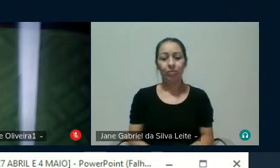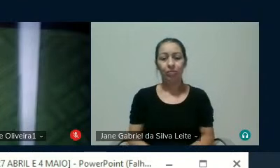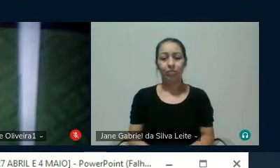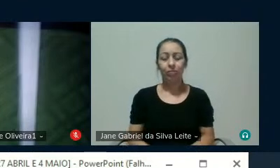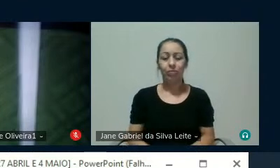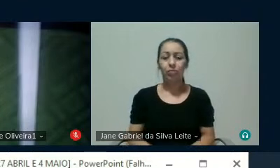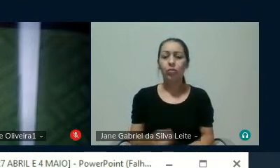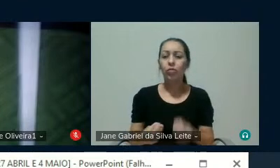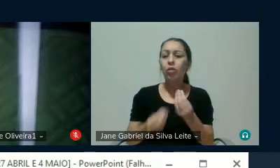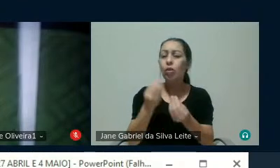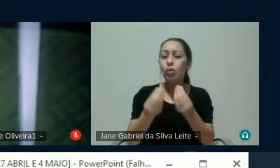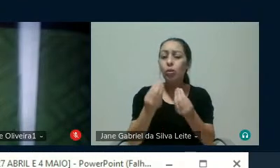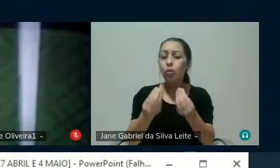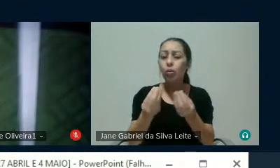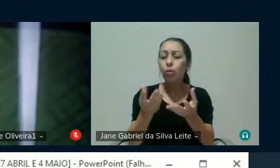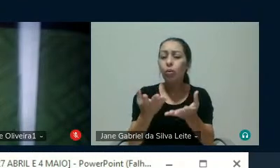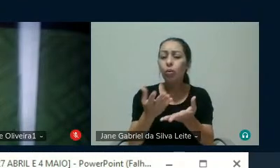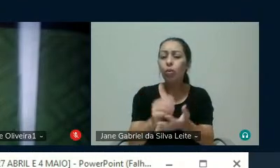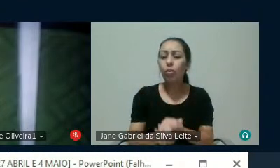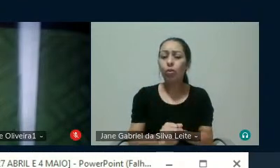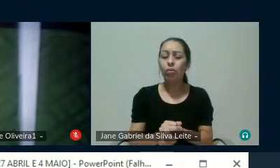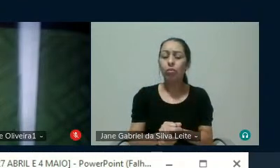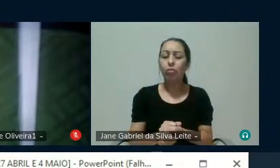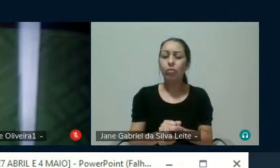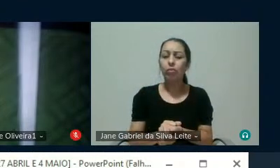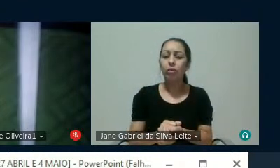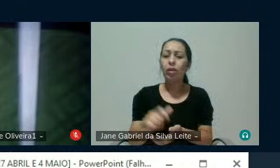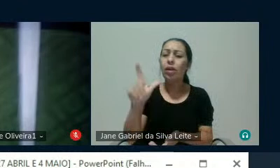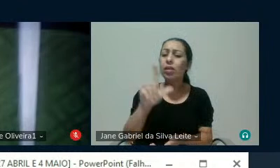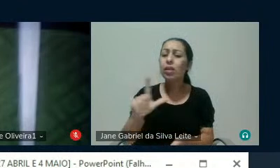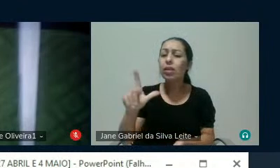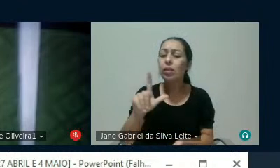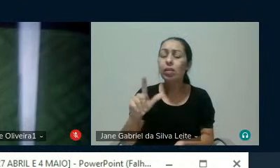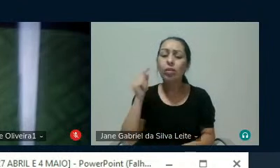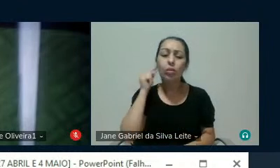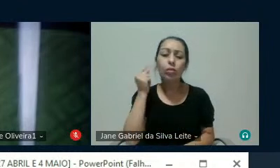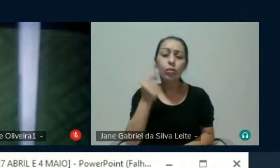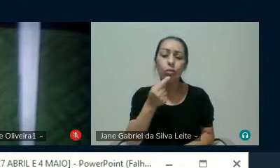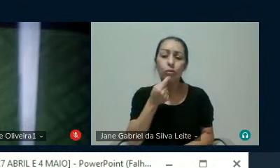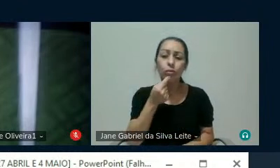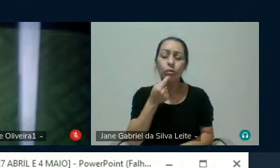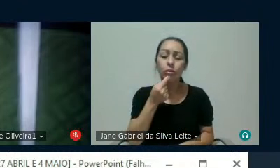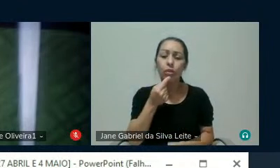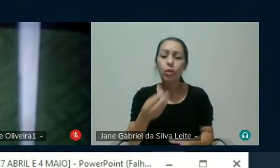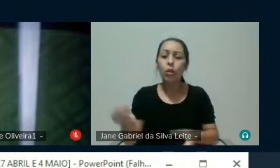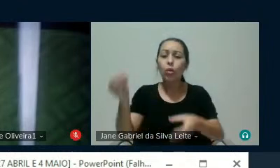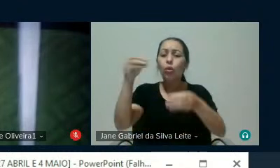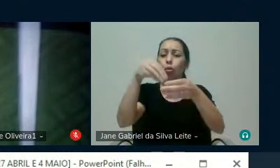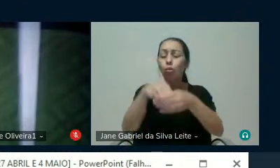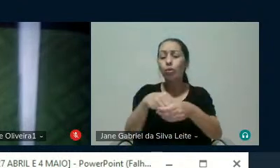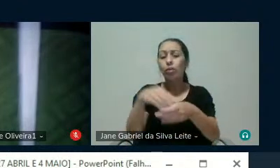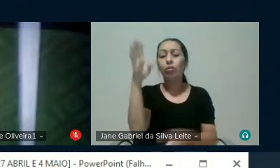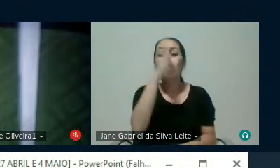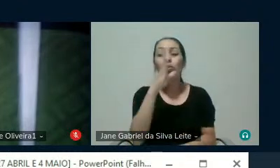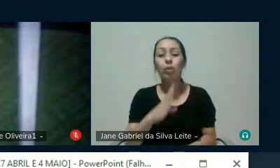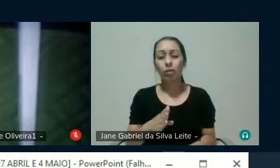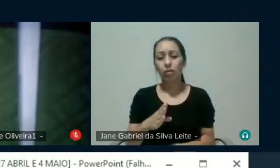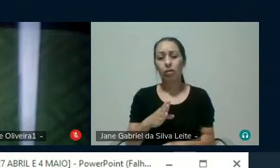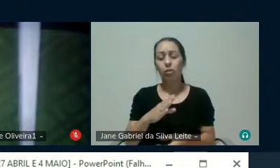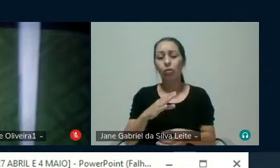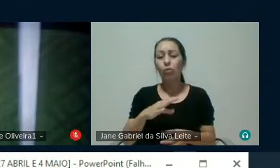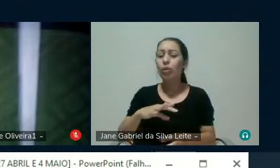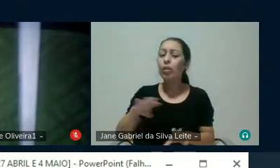E como que anda essa literatura surda no contexto brasileiro e no contexto